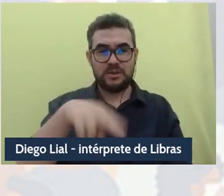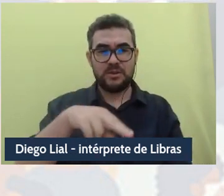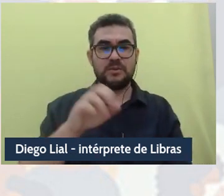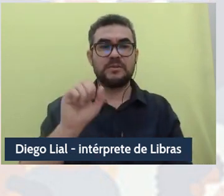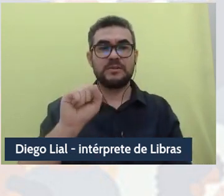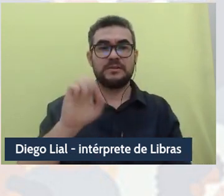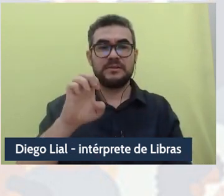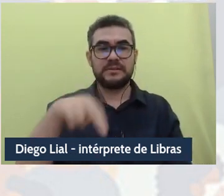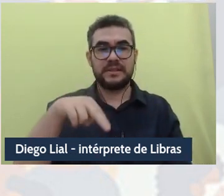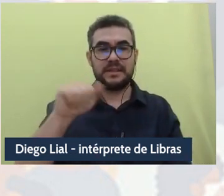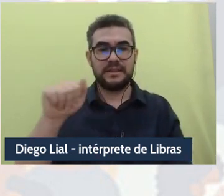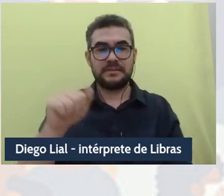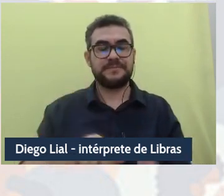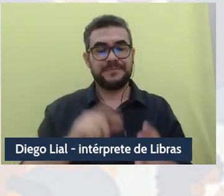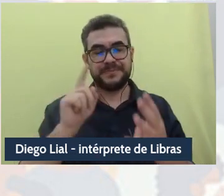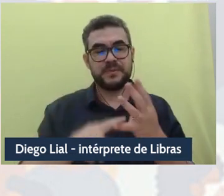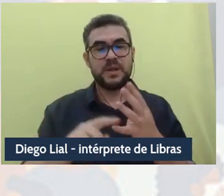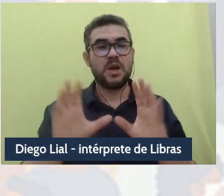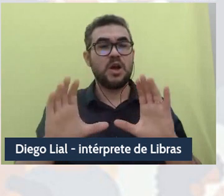claramente nomeados, né,